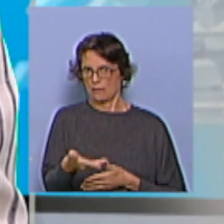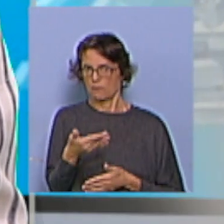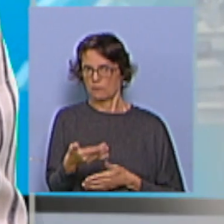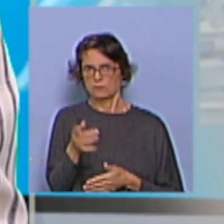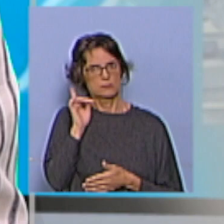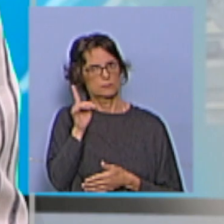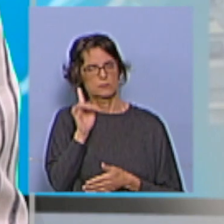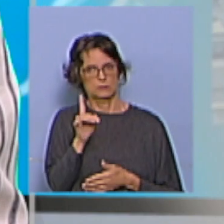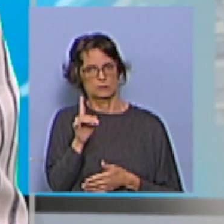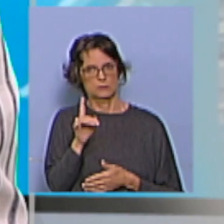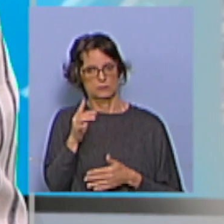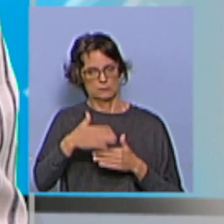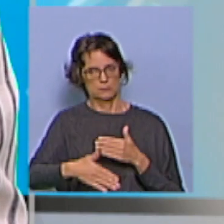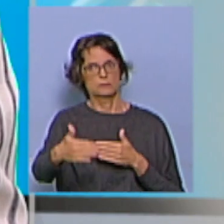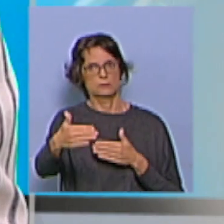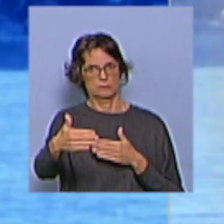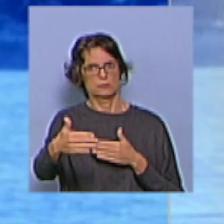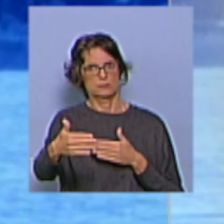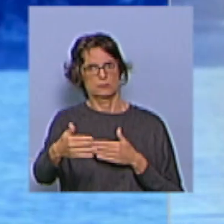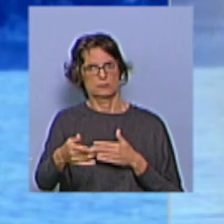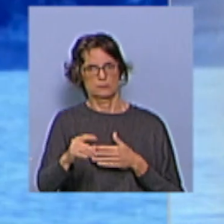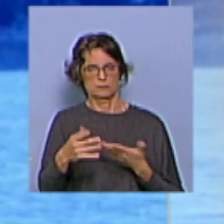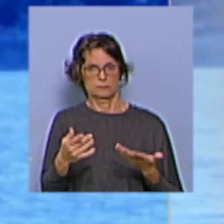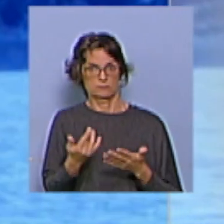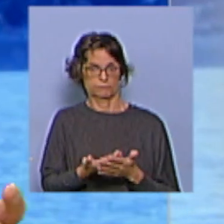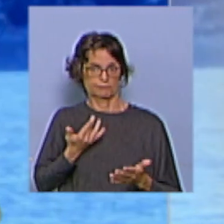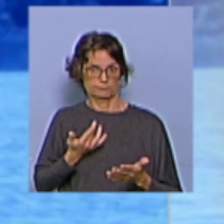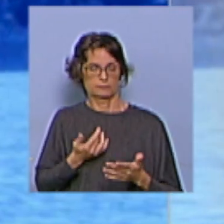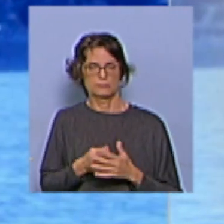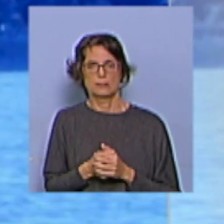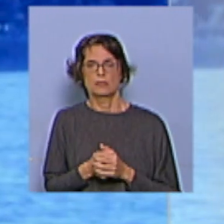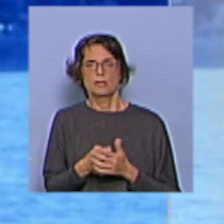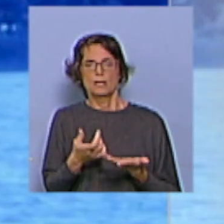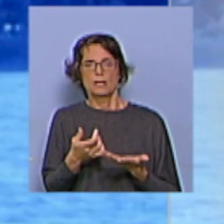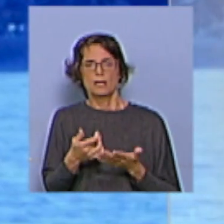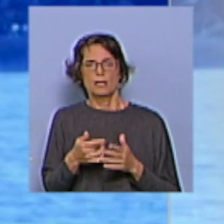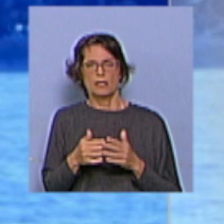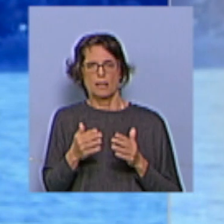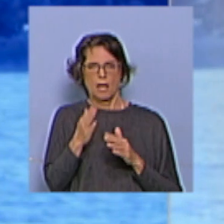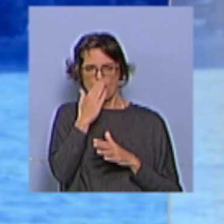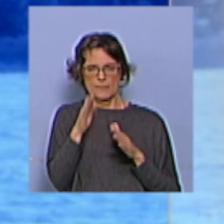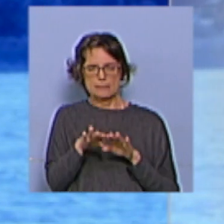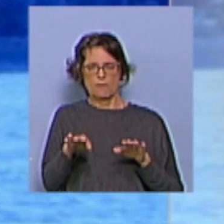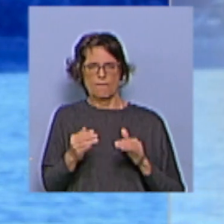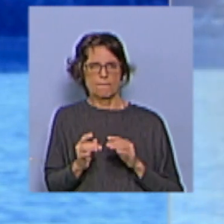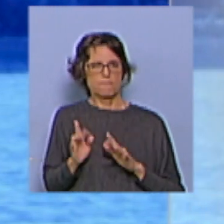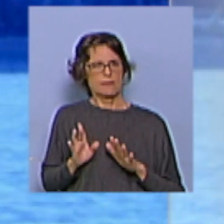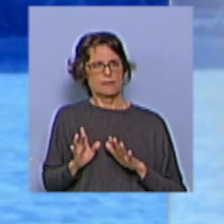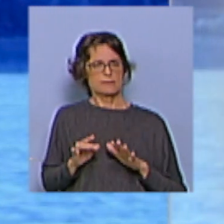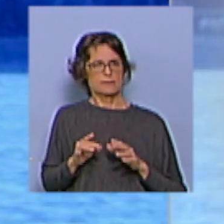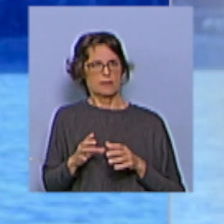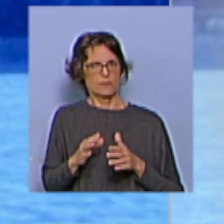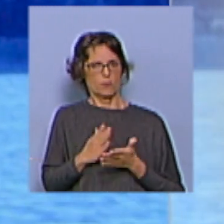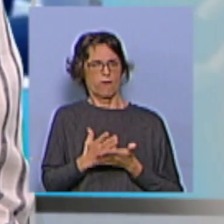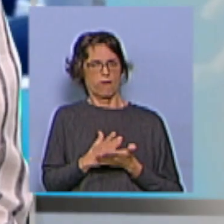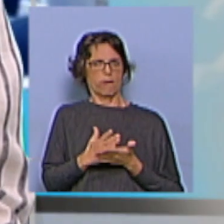chegarão. Existiu primeiro numa primeira fase, alguma sombra sobre as decisões de coesão